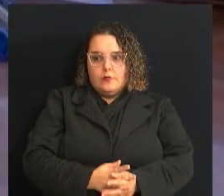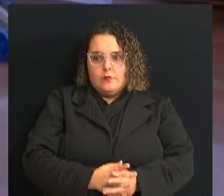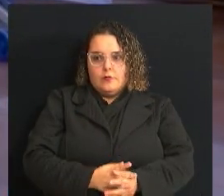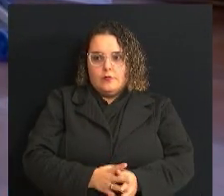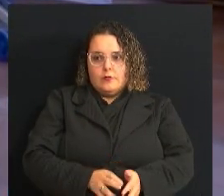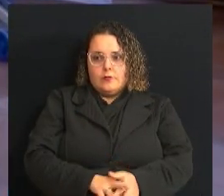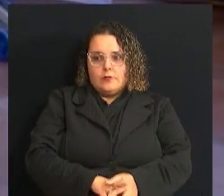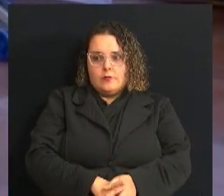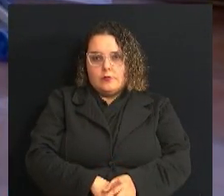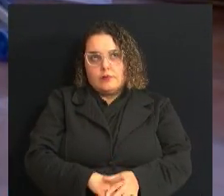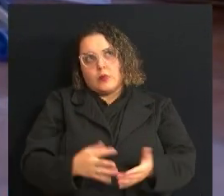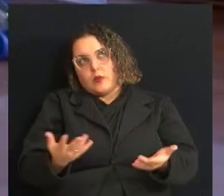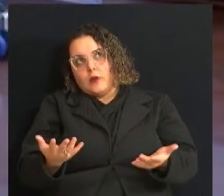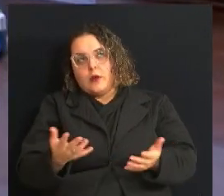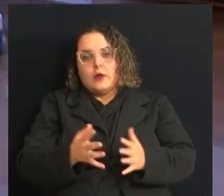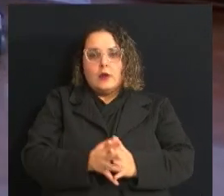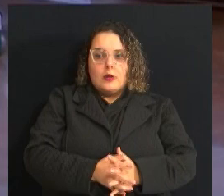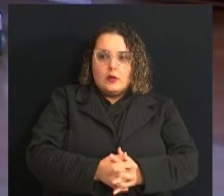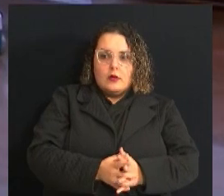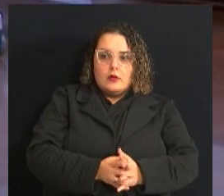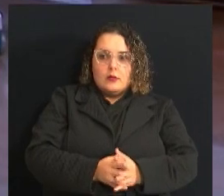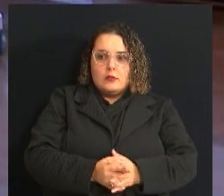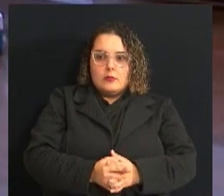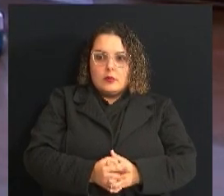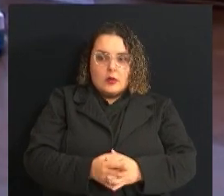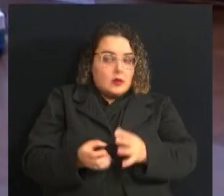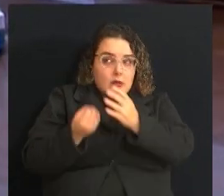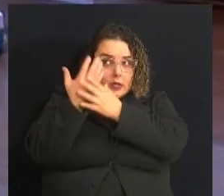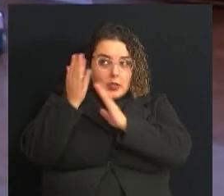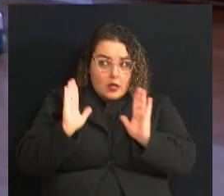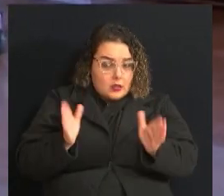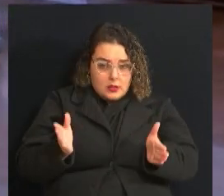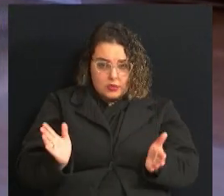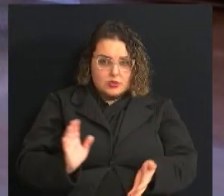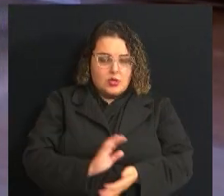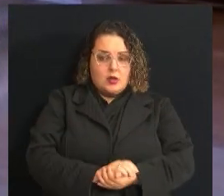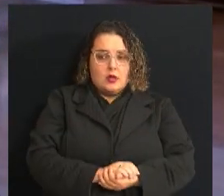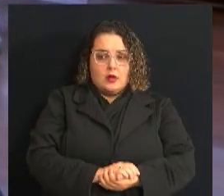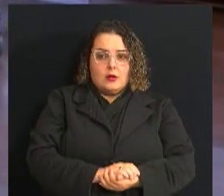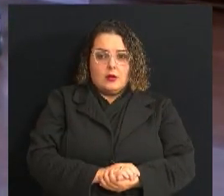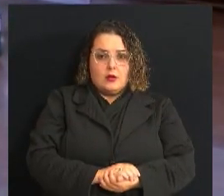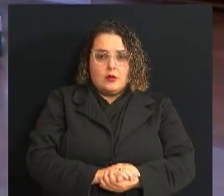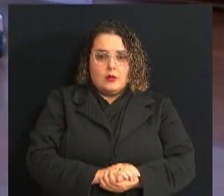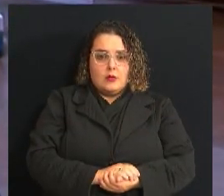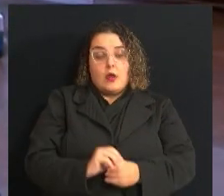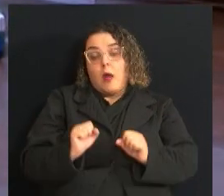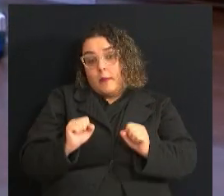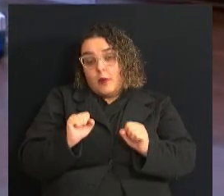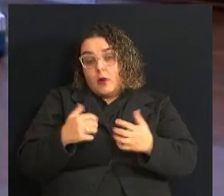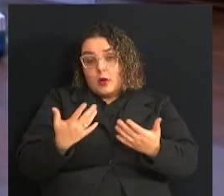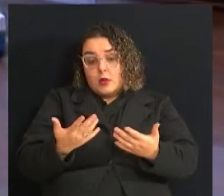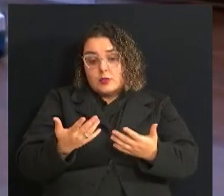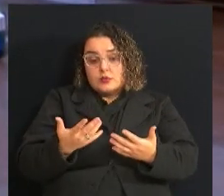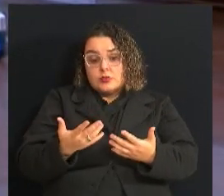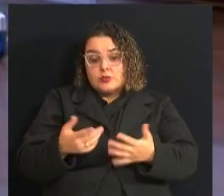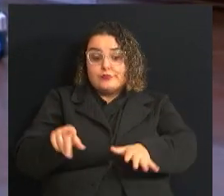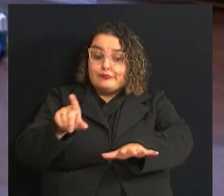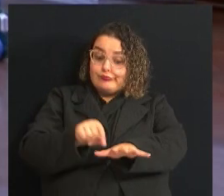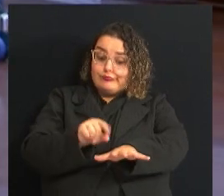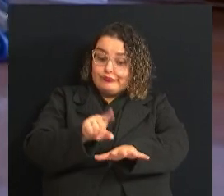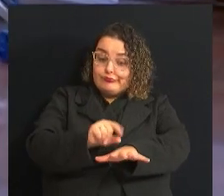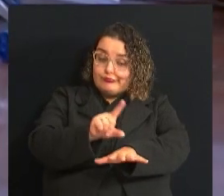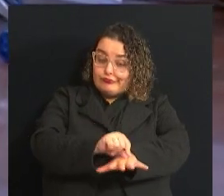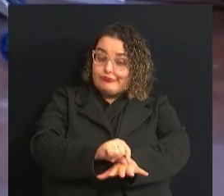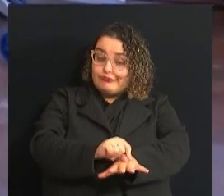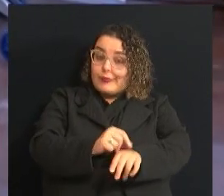vamos dizer assim, é formada, né? E muitas vezes pode levar ele para alguns lugares